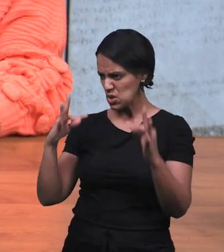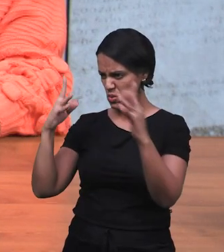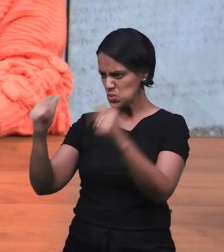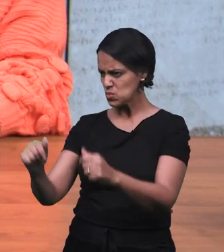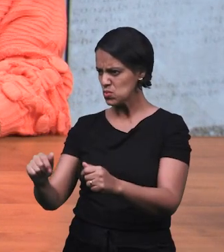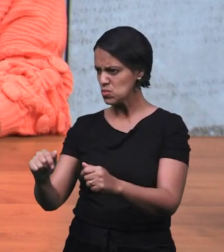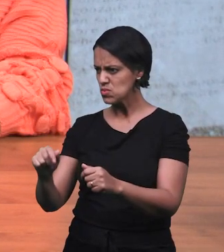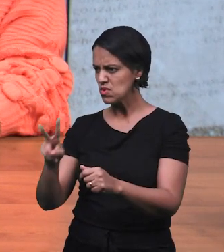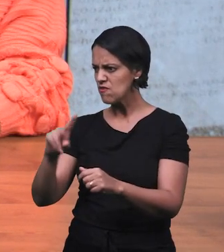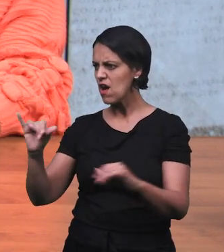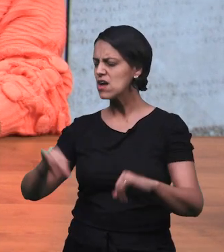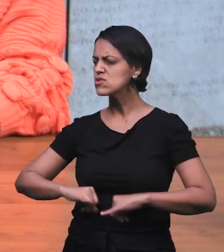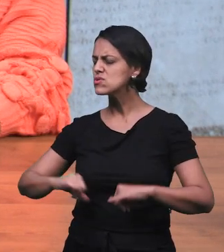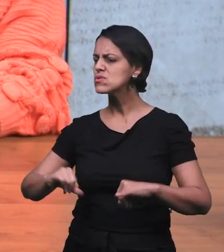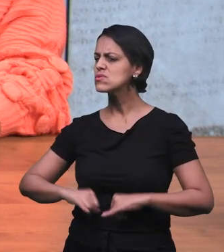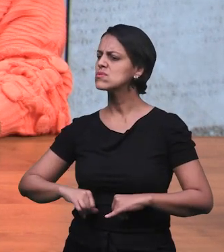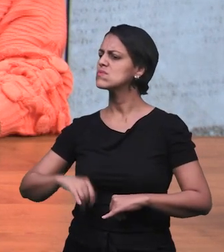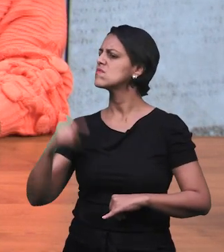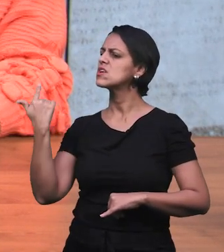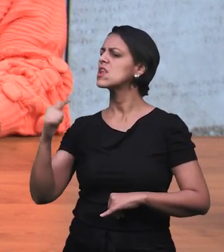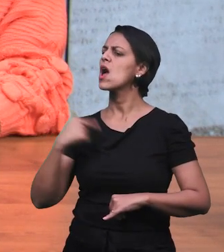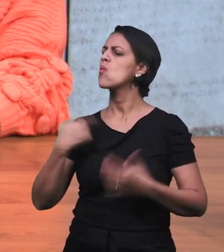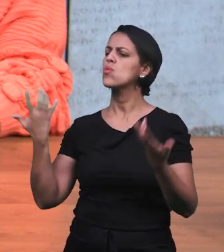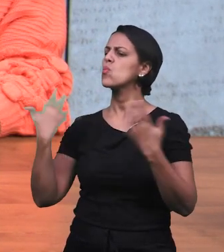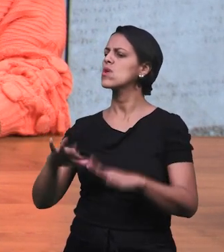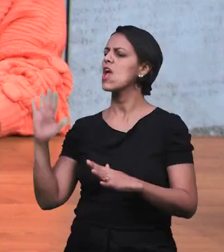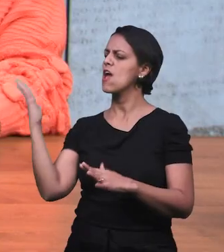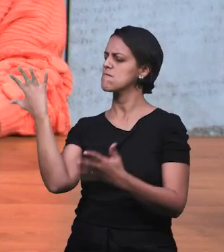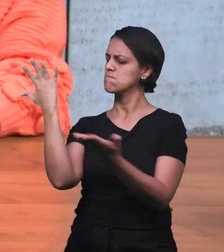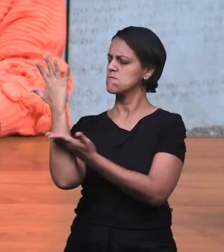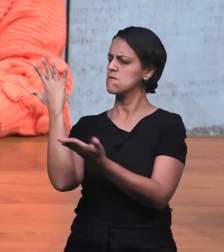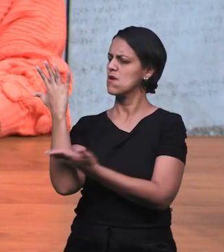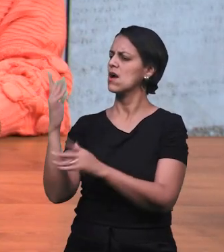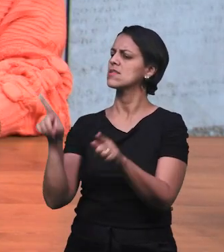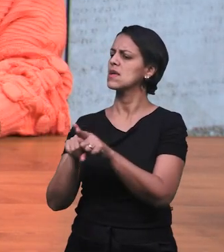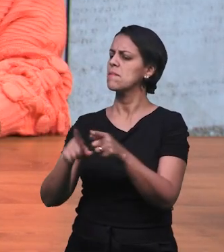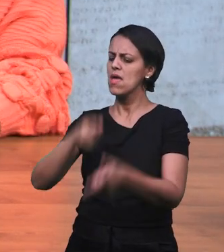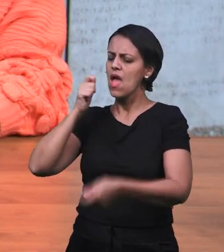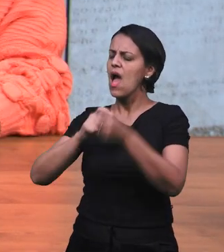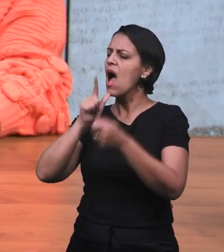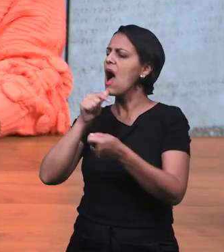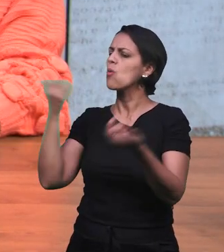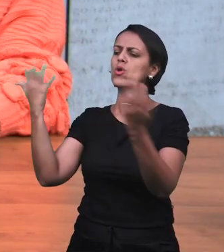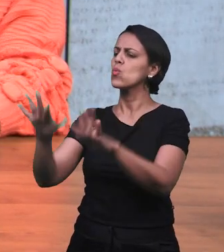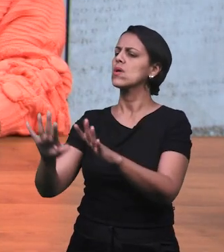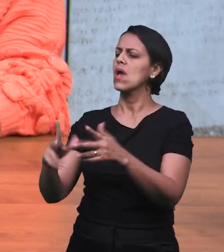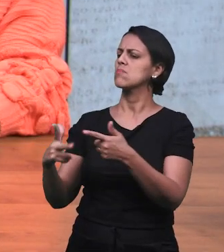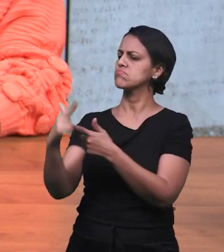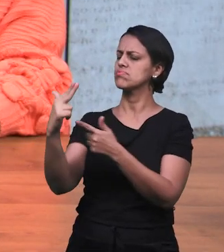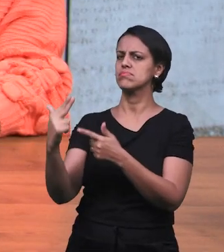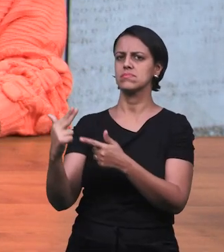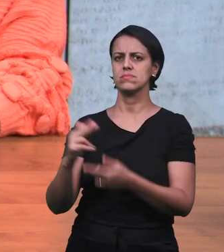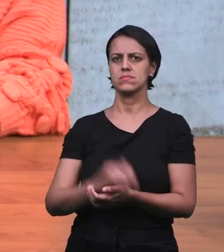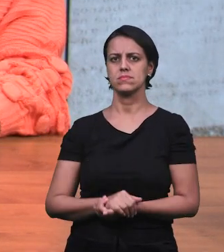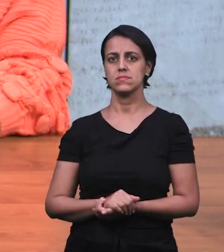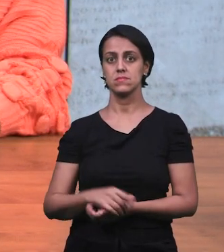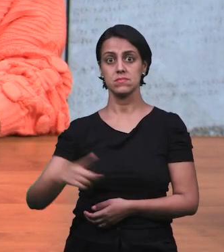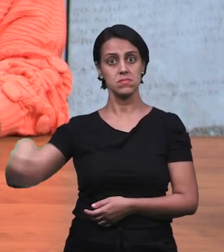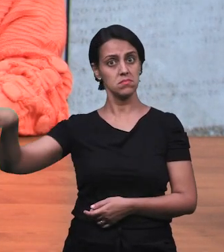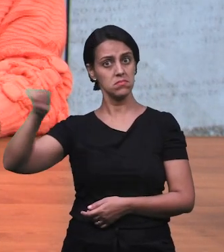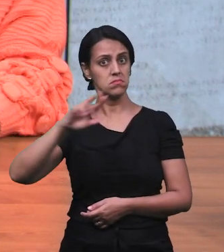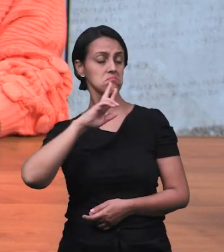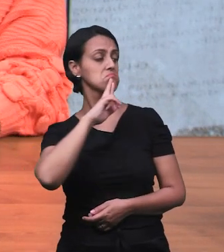de água para a casa do meu Deus. Então responderam a Josué e